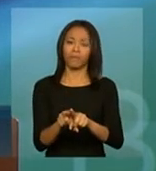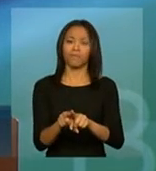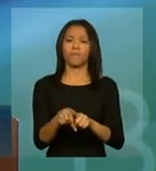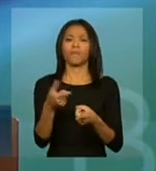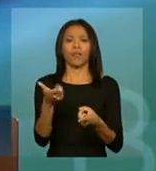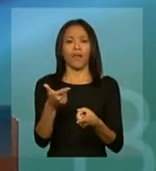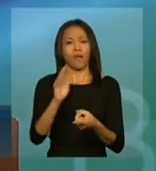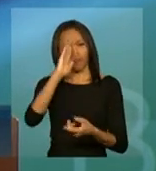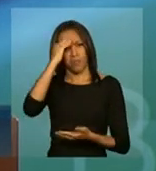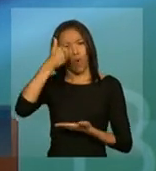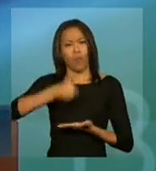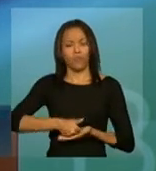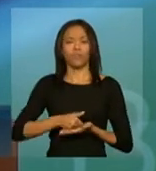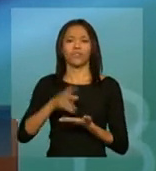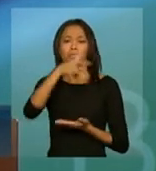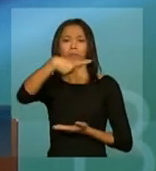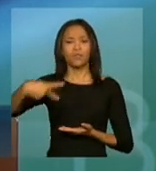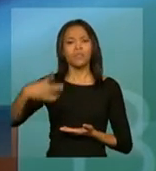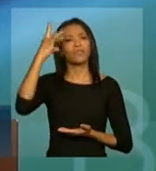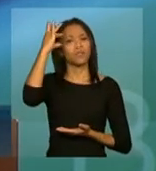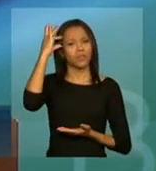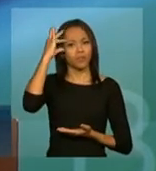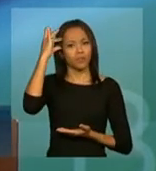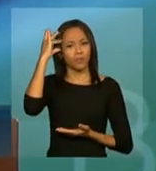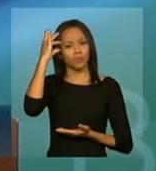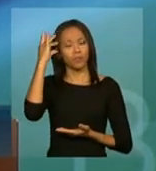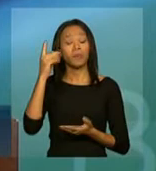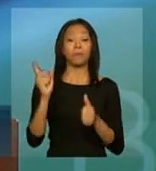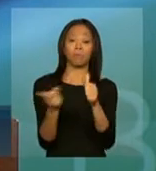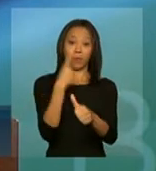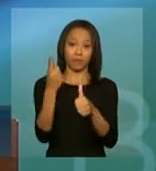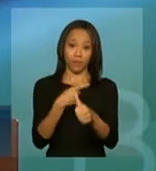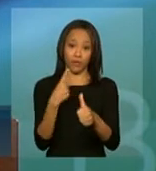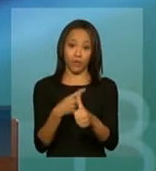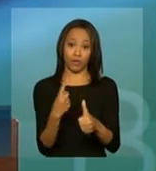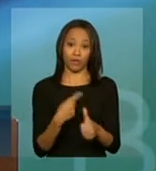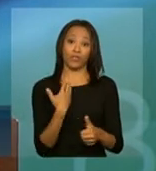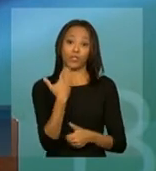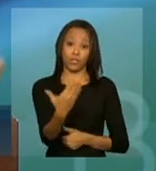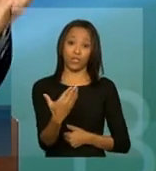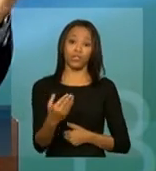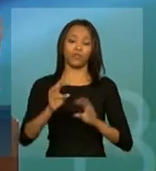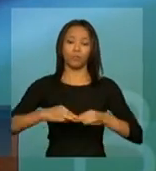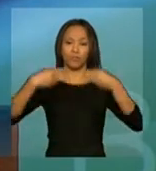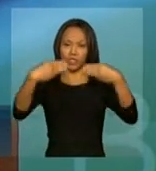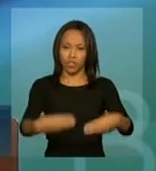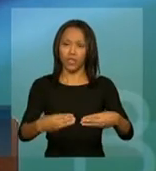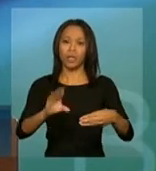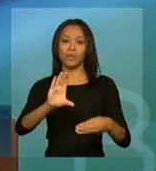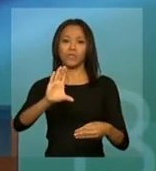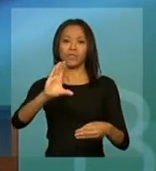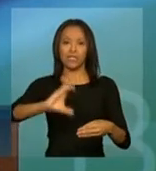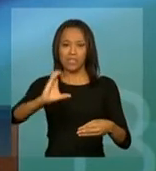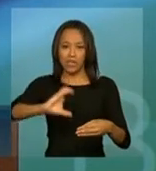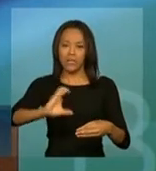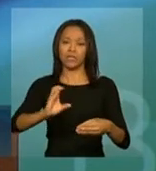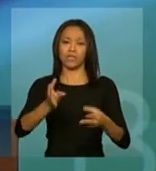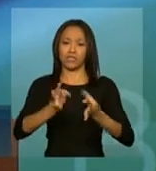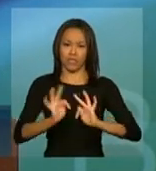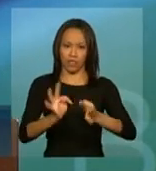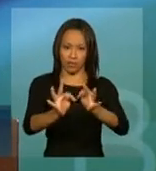apropriadamente a confiança que a presidenta Dilma me depositou, em primeiro lugar, frente ao Ministério de Ciência e Tecnologia, agora tão bem